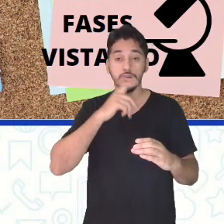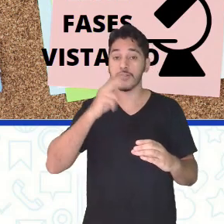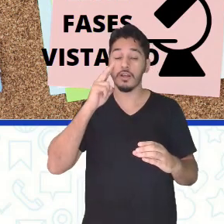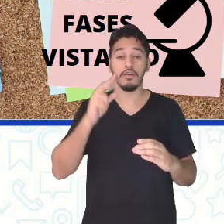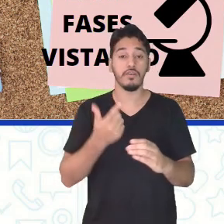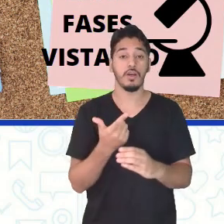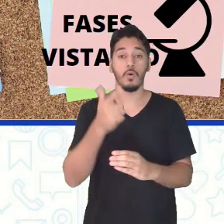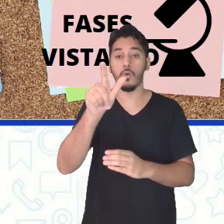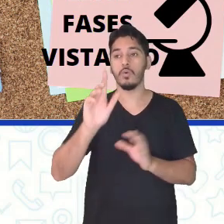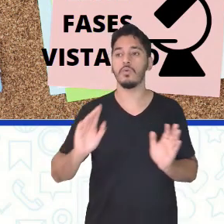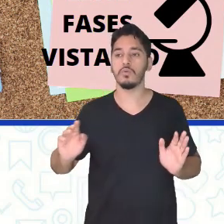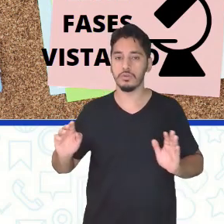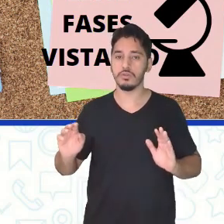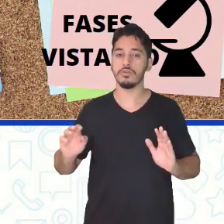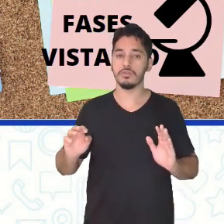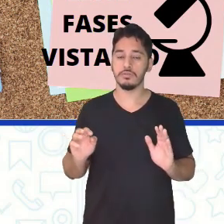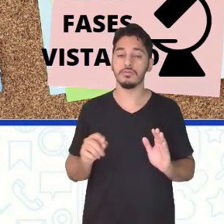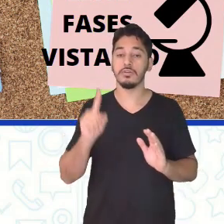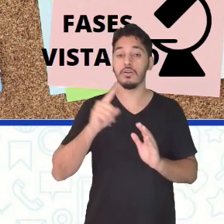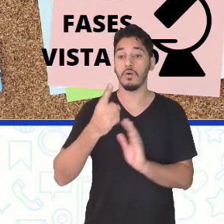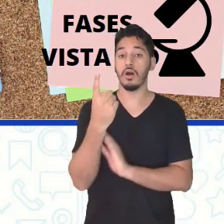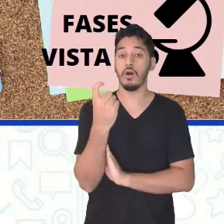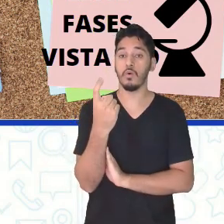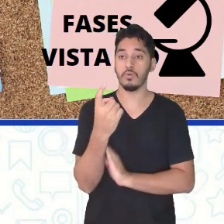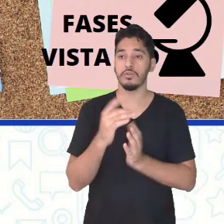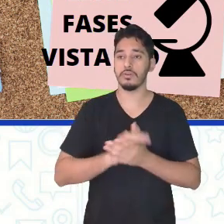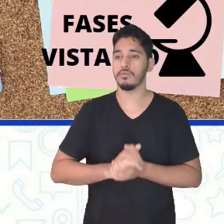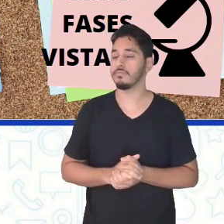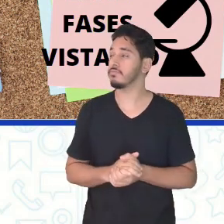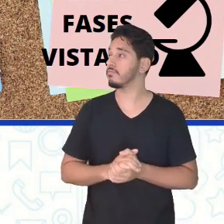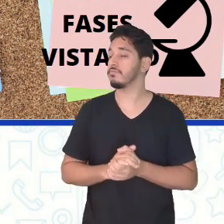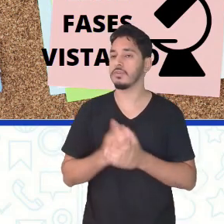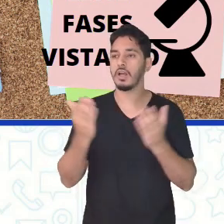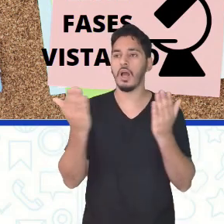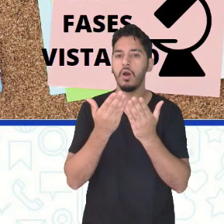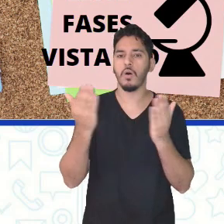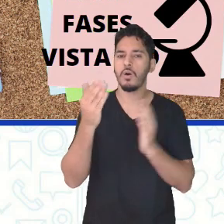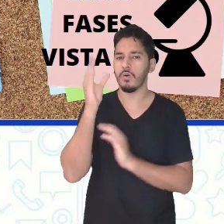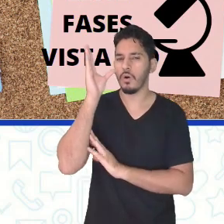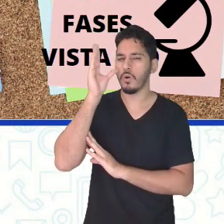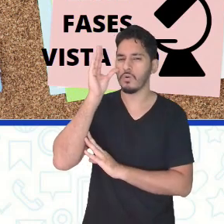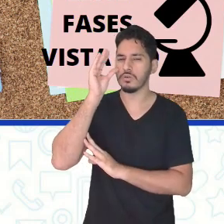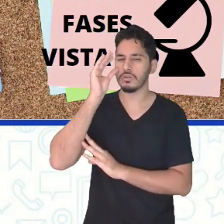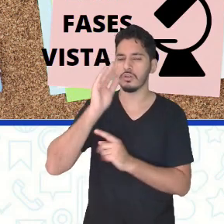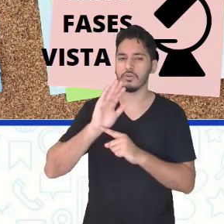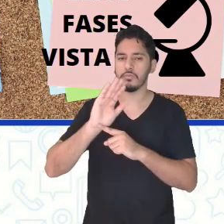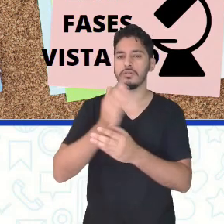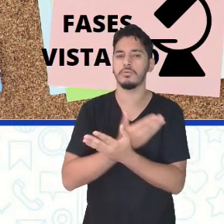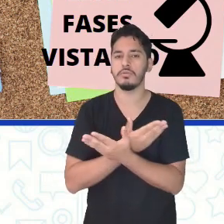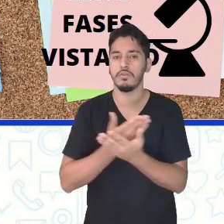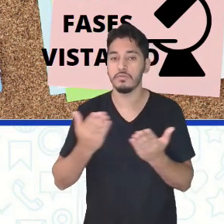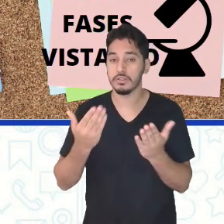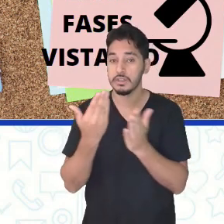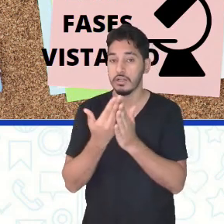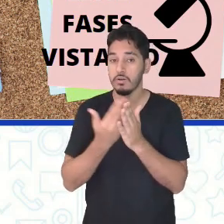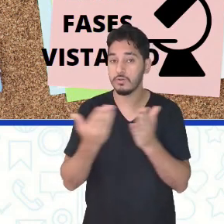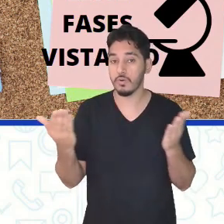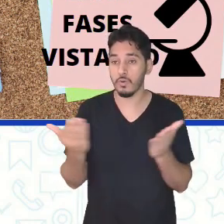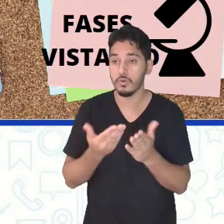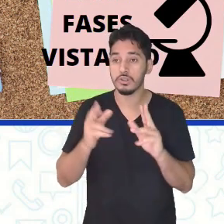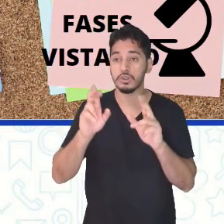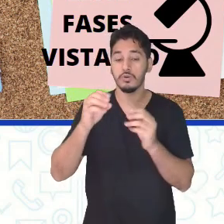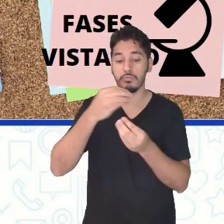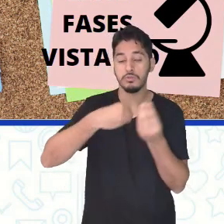fases. Então, vai ser uma única fase. Agora, veja uma curiosidade que eu estou trazendo na aula de hoje,